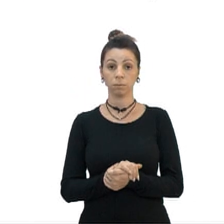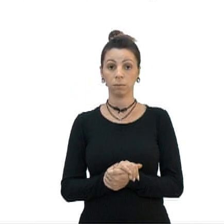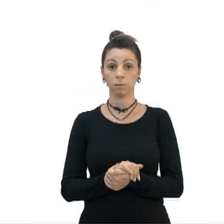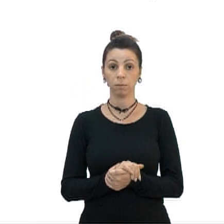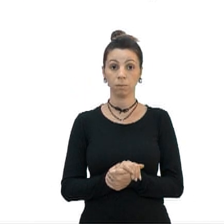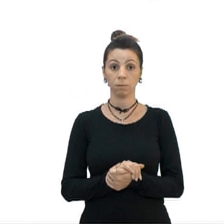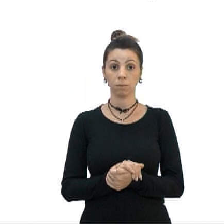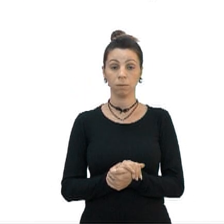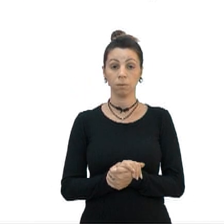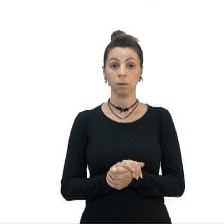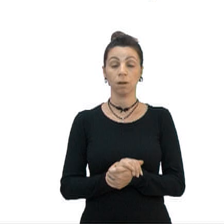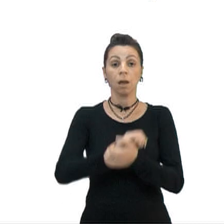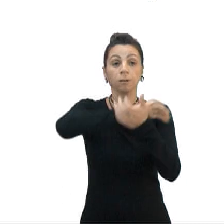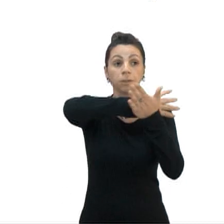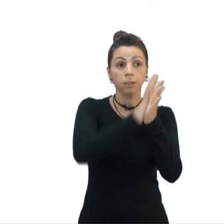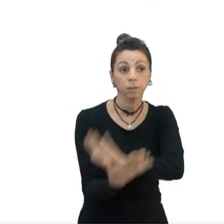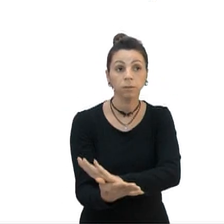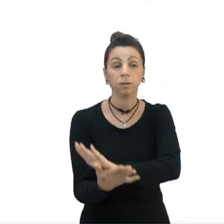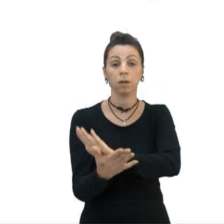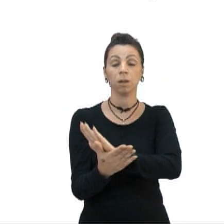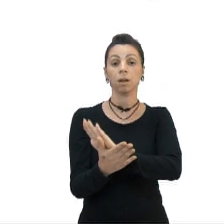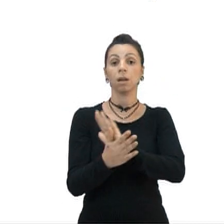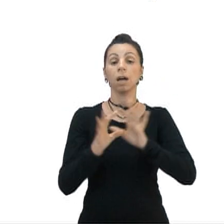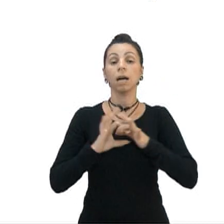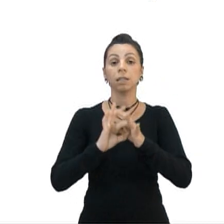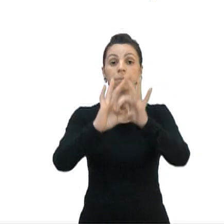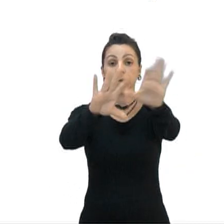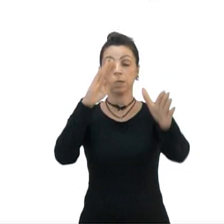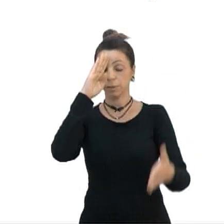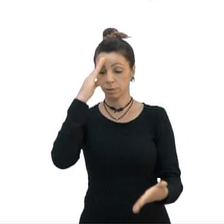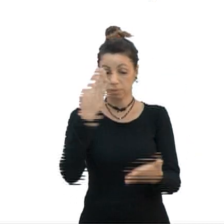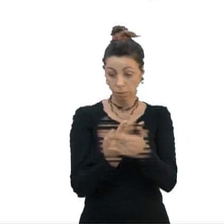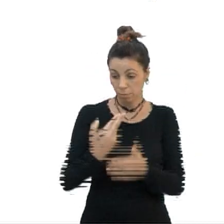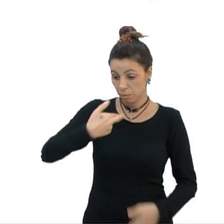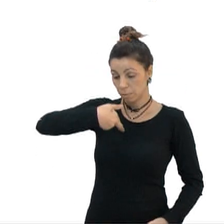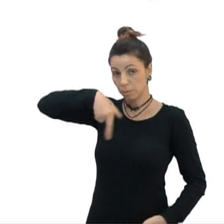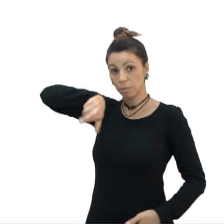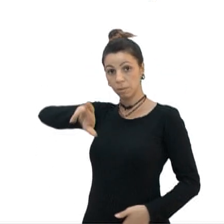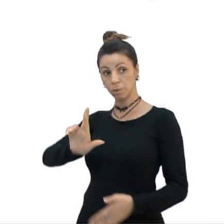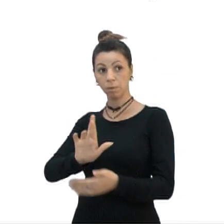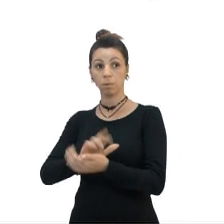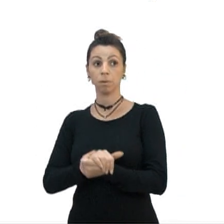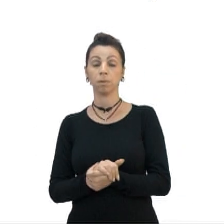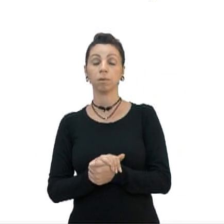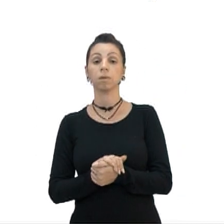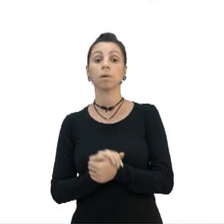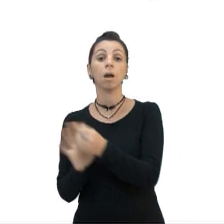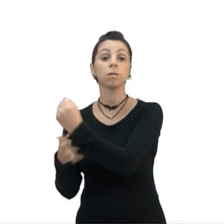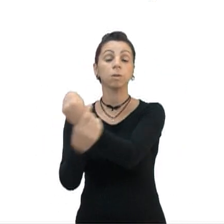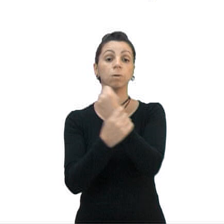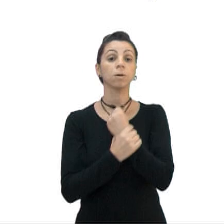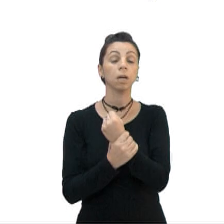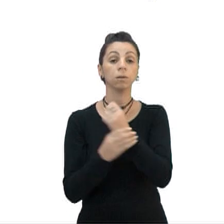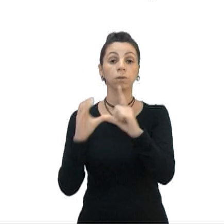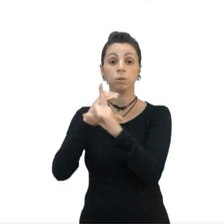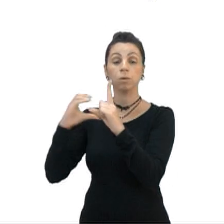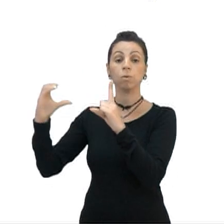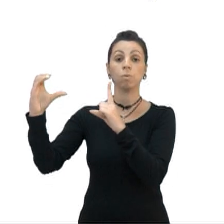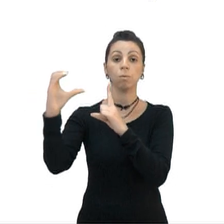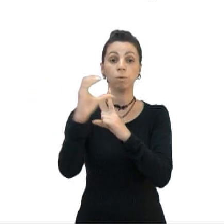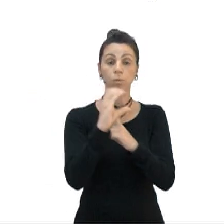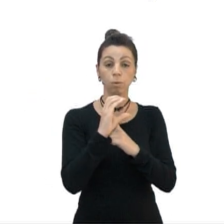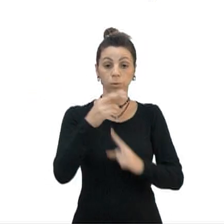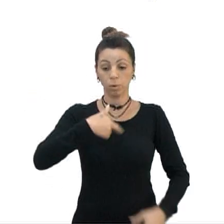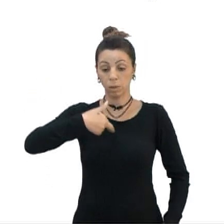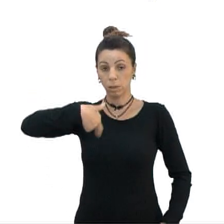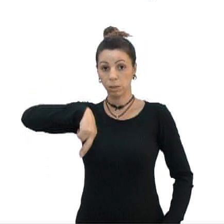de consciência e de crença, sendo assegurado o livre exercício de culto religioso, garantidas na forma da lei, a